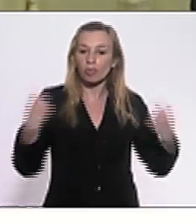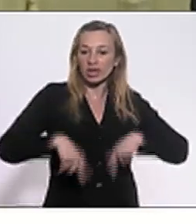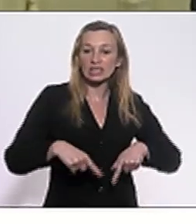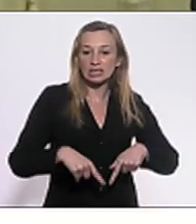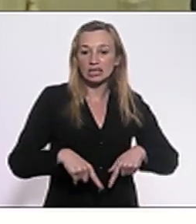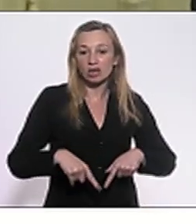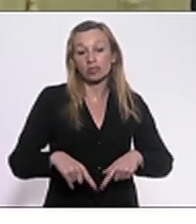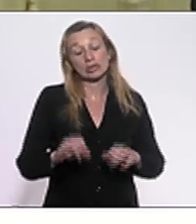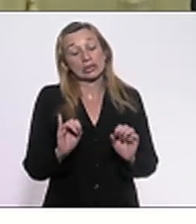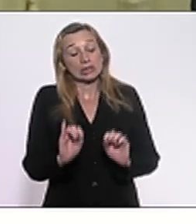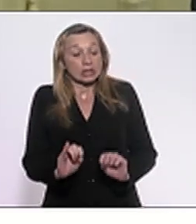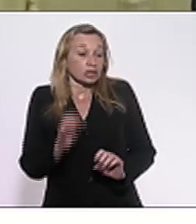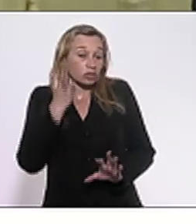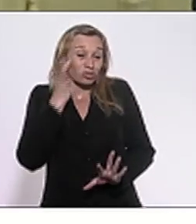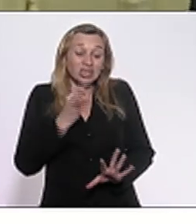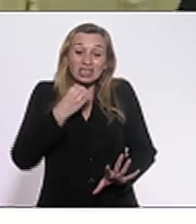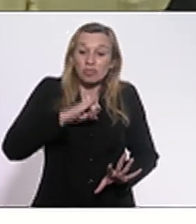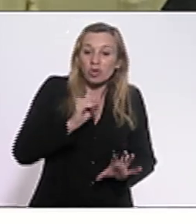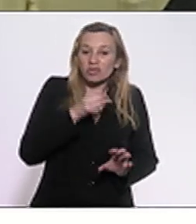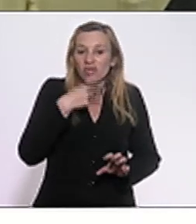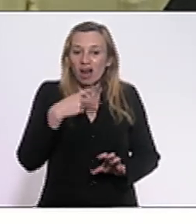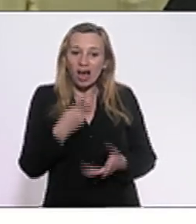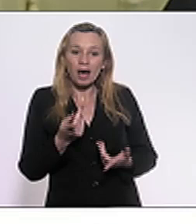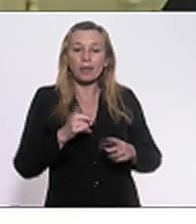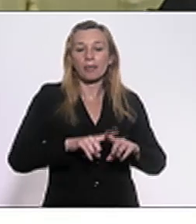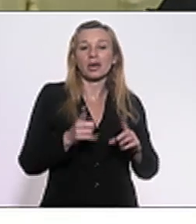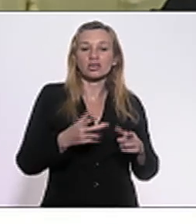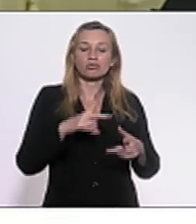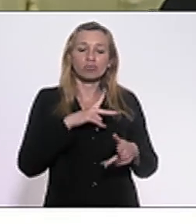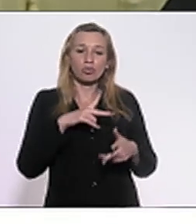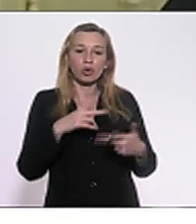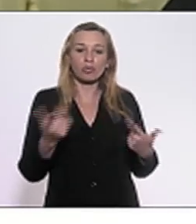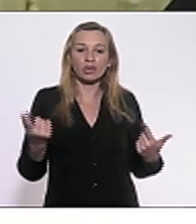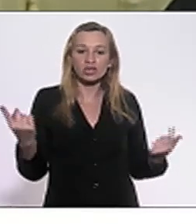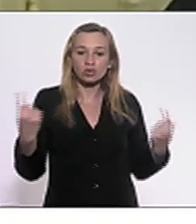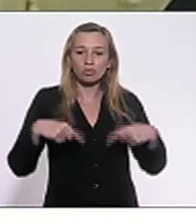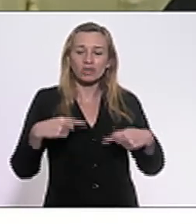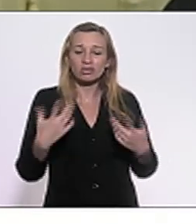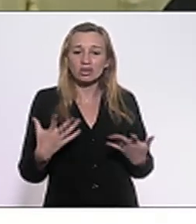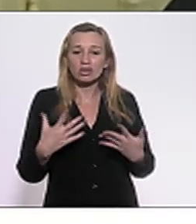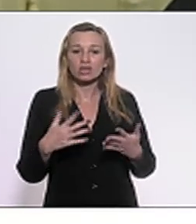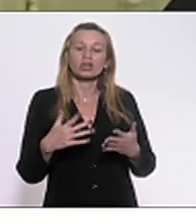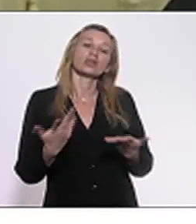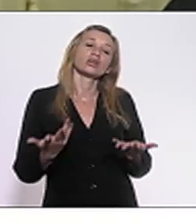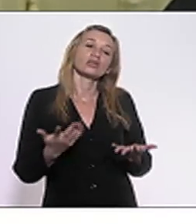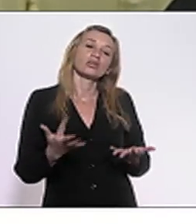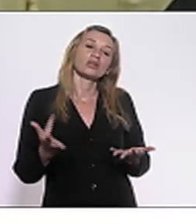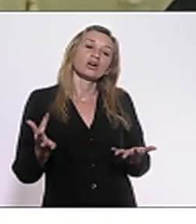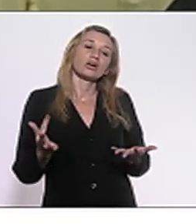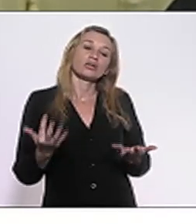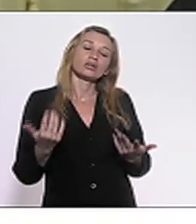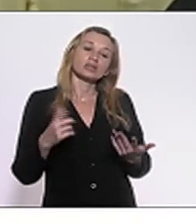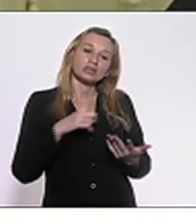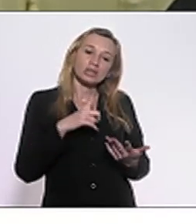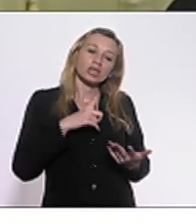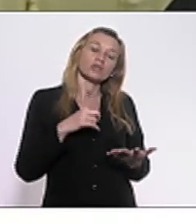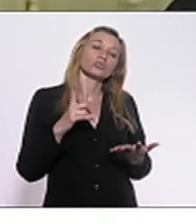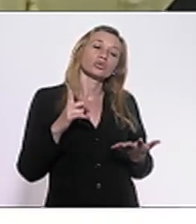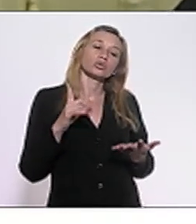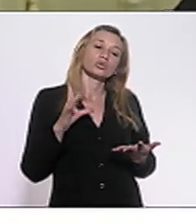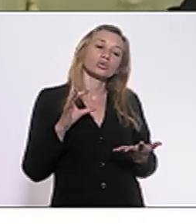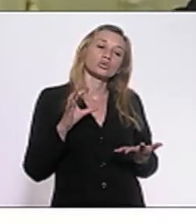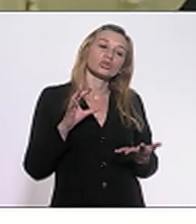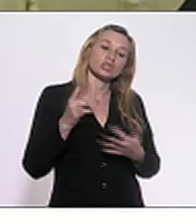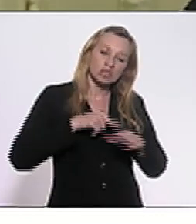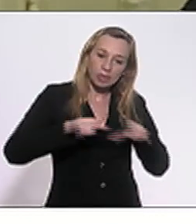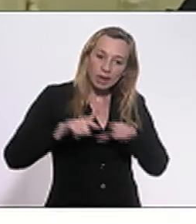que se pode dizer isso, uma própria existência com base em fraude. Então, a gente tem efetivamente